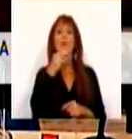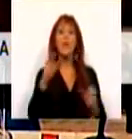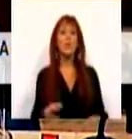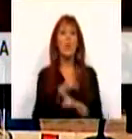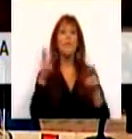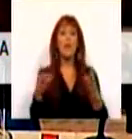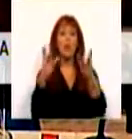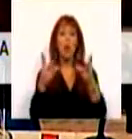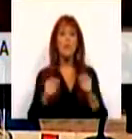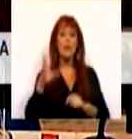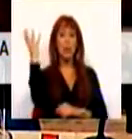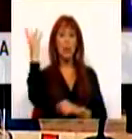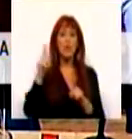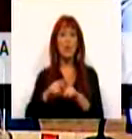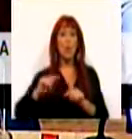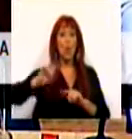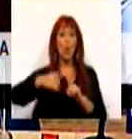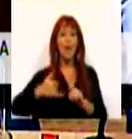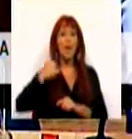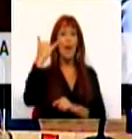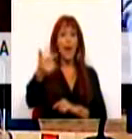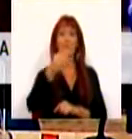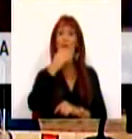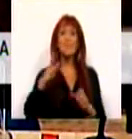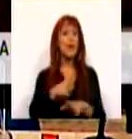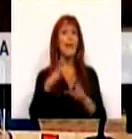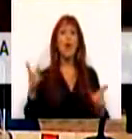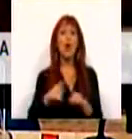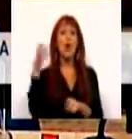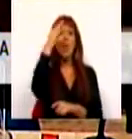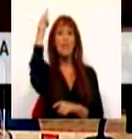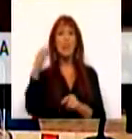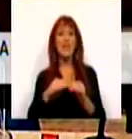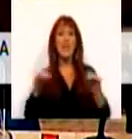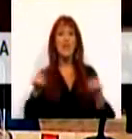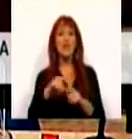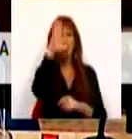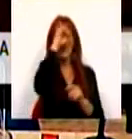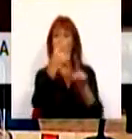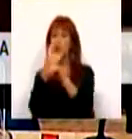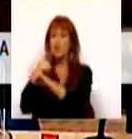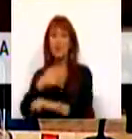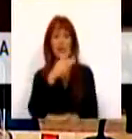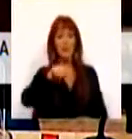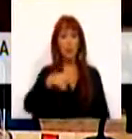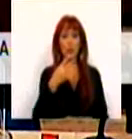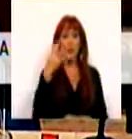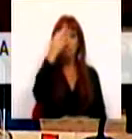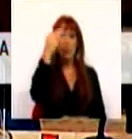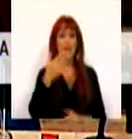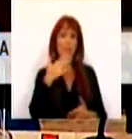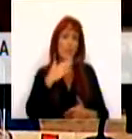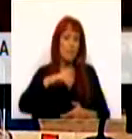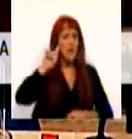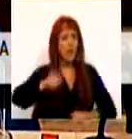quando falamos do aumento do orçamento para a cultura para o próximo ano, falamos do maior aumento percentual ao nível dos ministérios, 7,4%, relativo, é